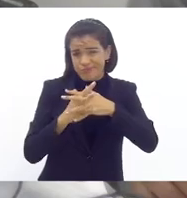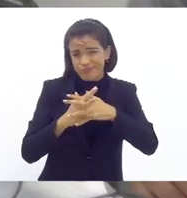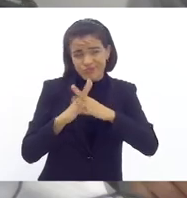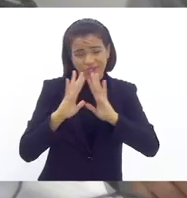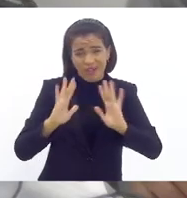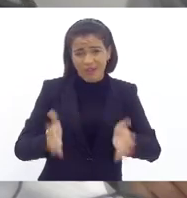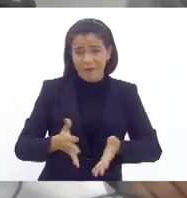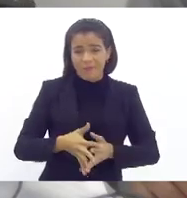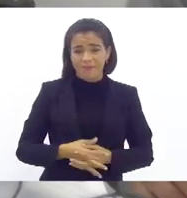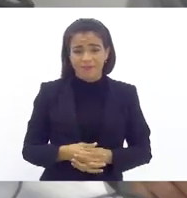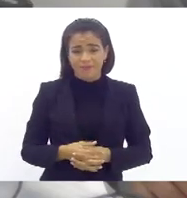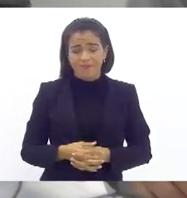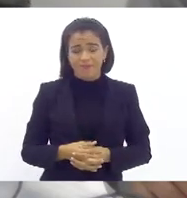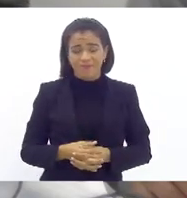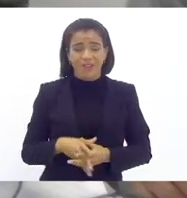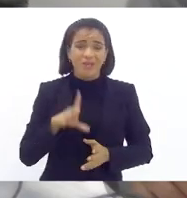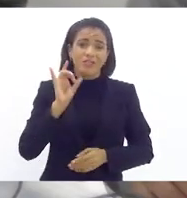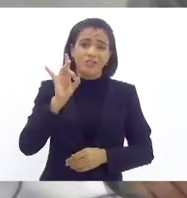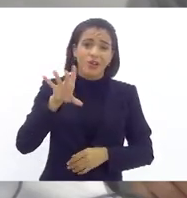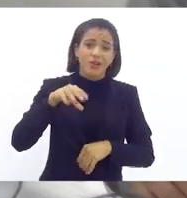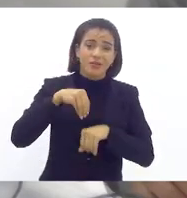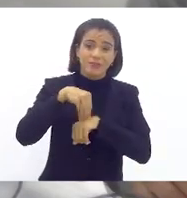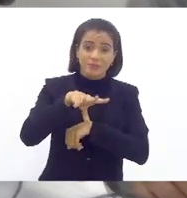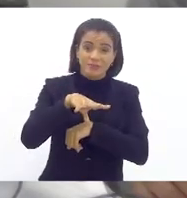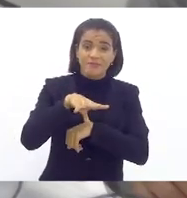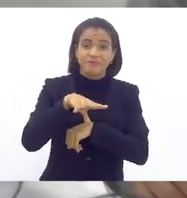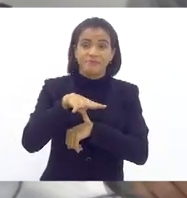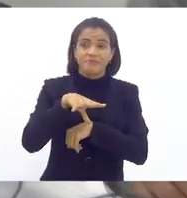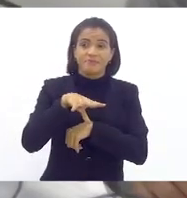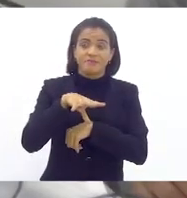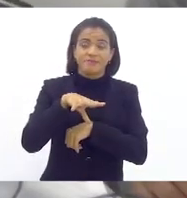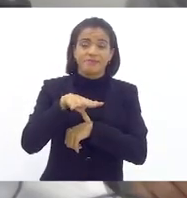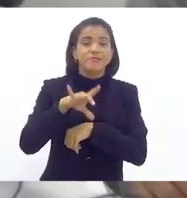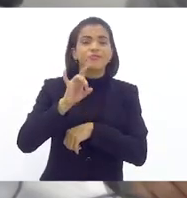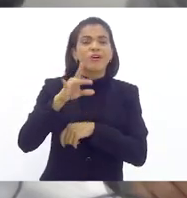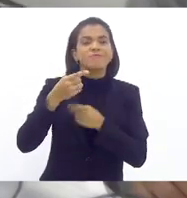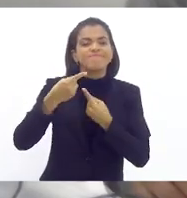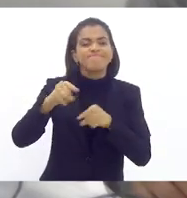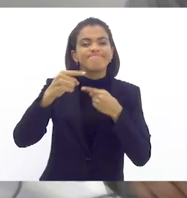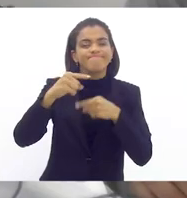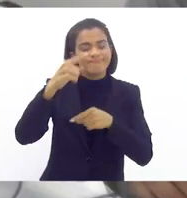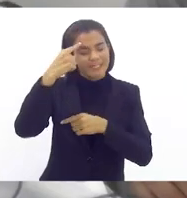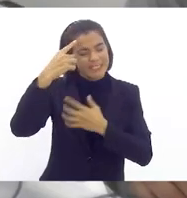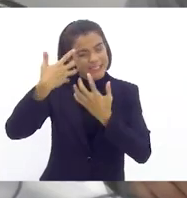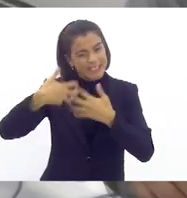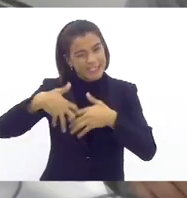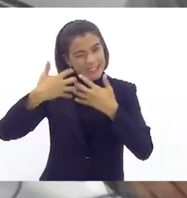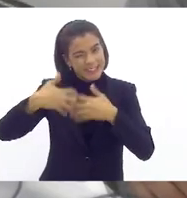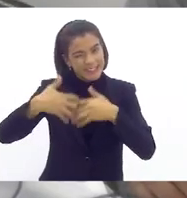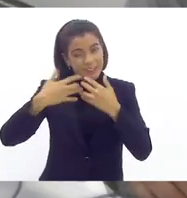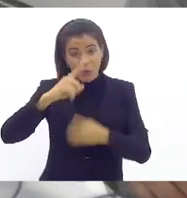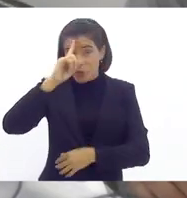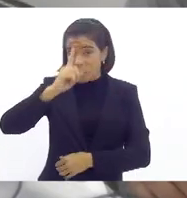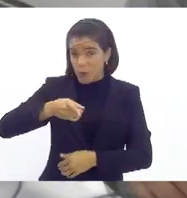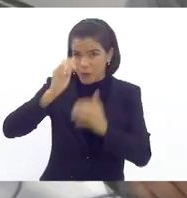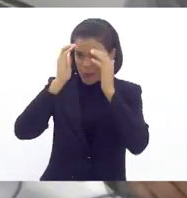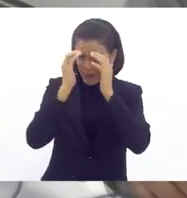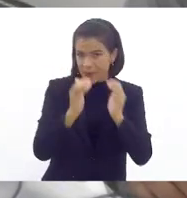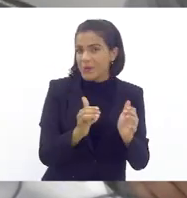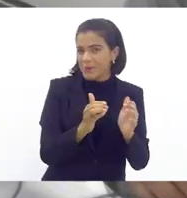eu só queria mencionar, a partir de algumas provocações, essa questão pela